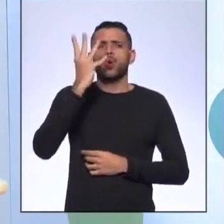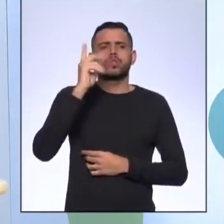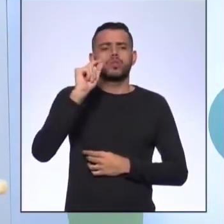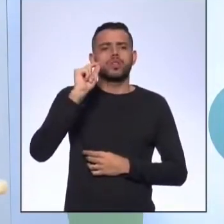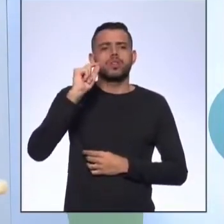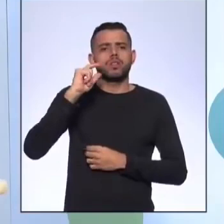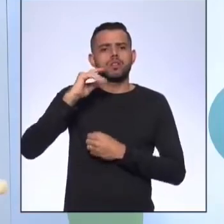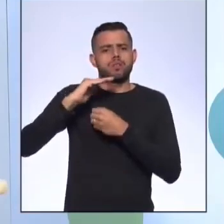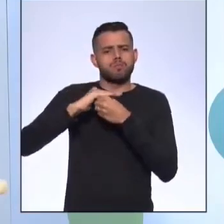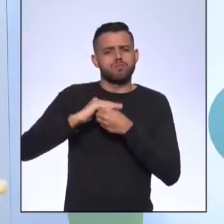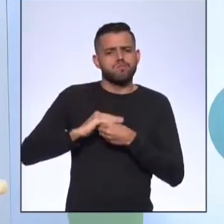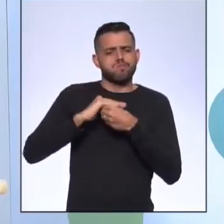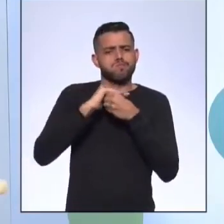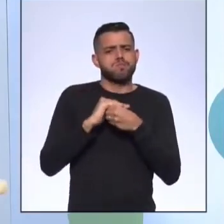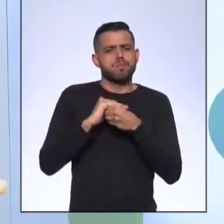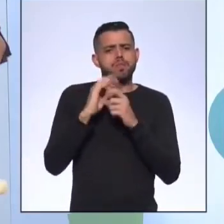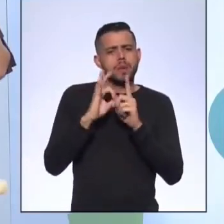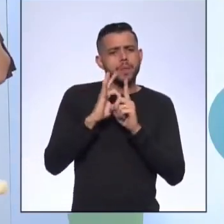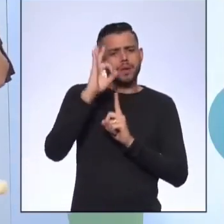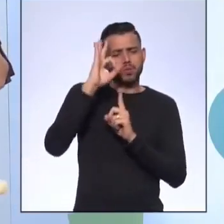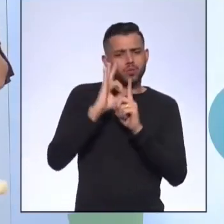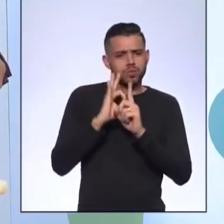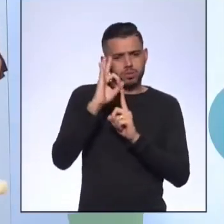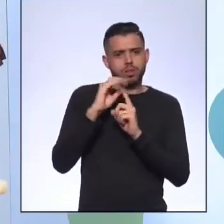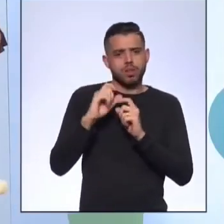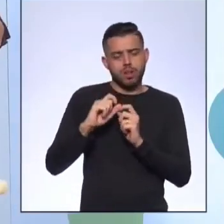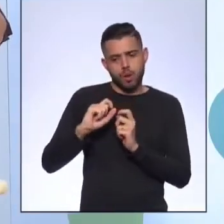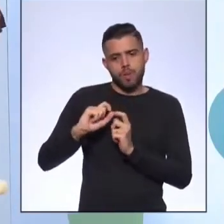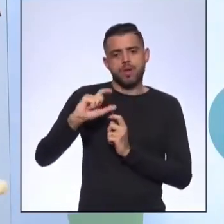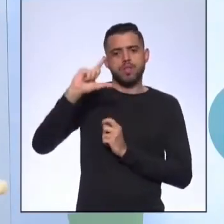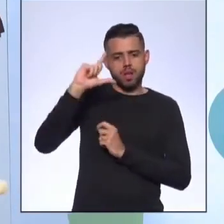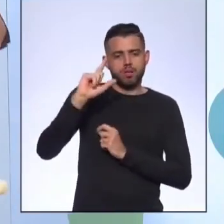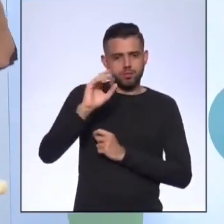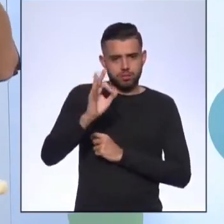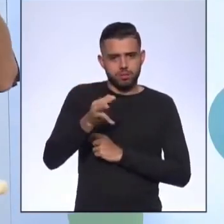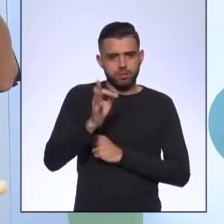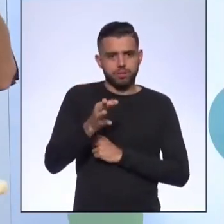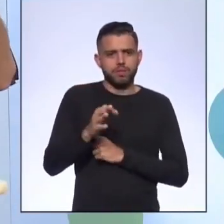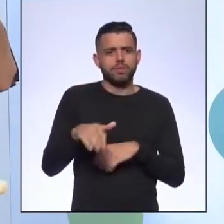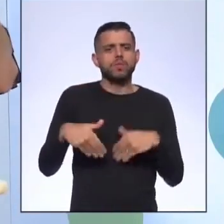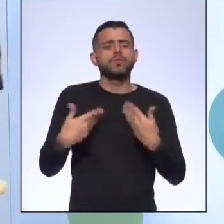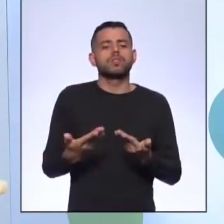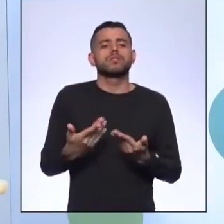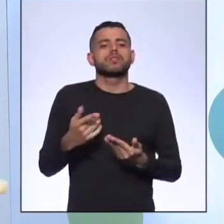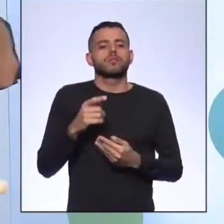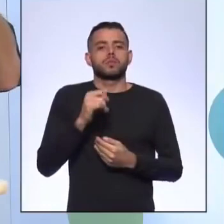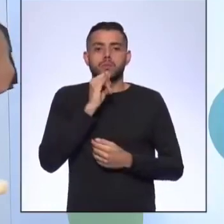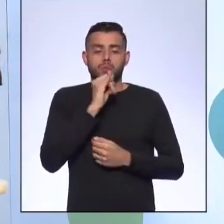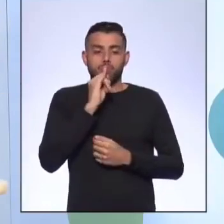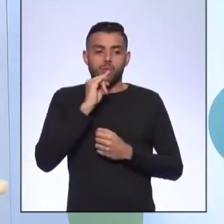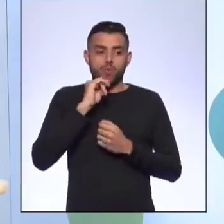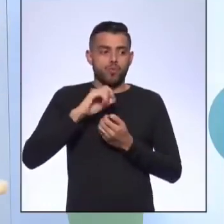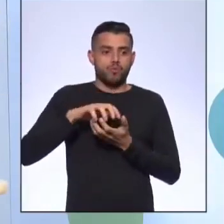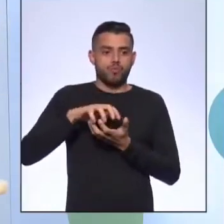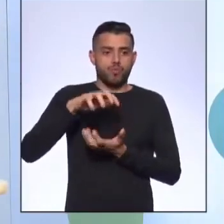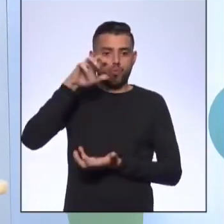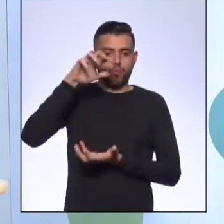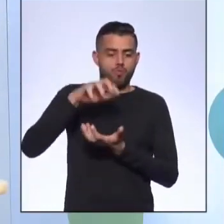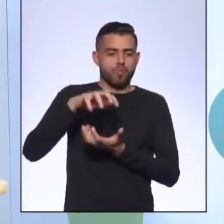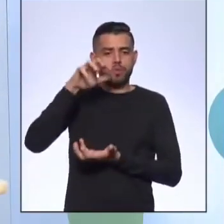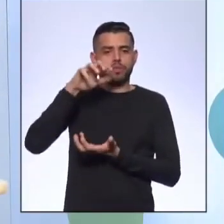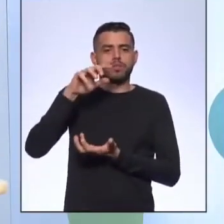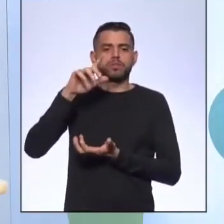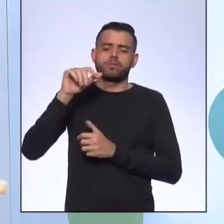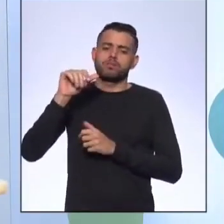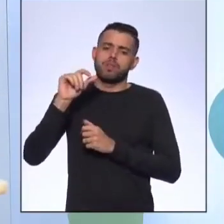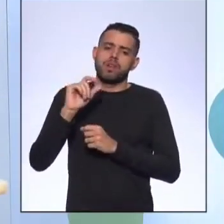volume? A pressão e a temperatura aumentaram, beleza? Quando você variou o volume, depois de você variar o volume, a pressão diminui.